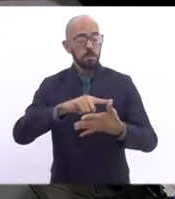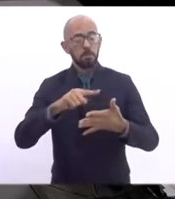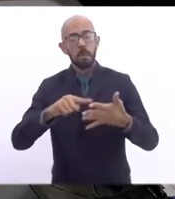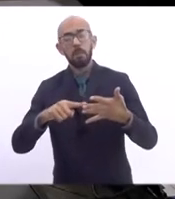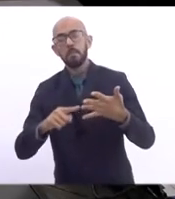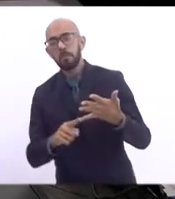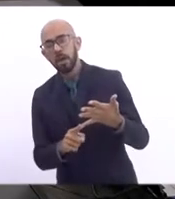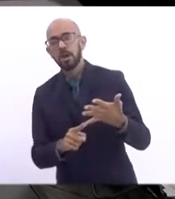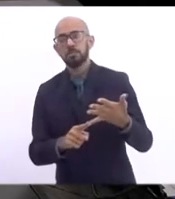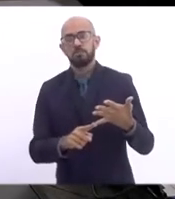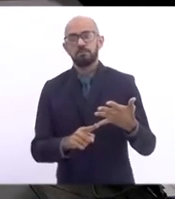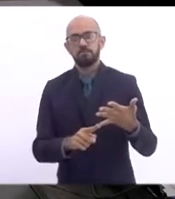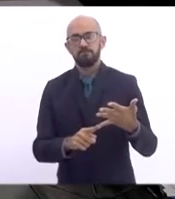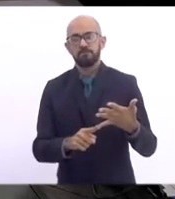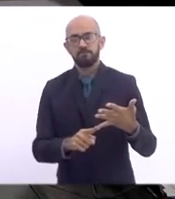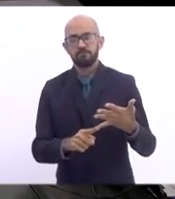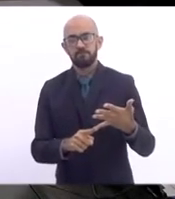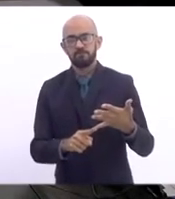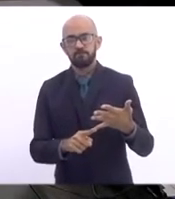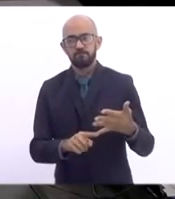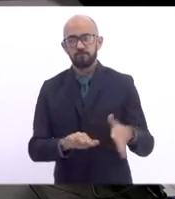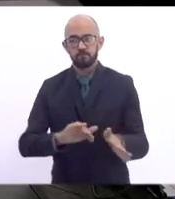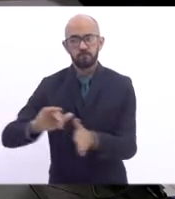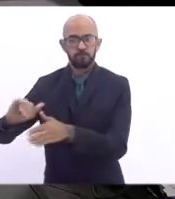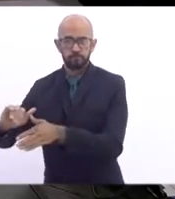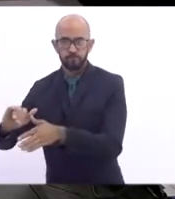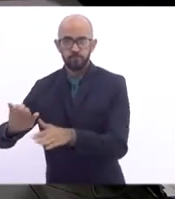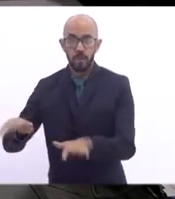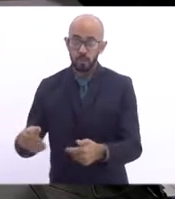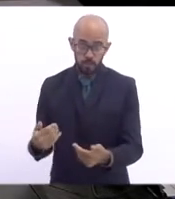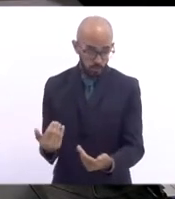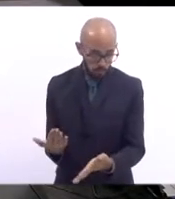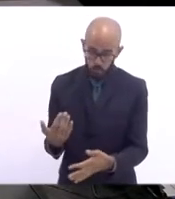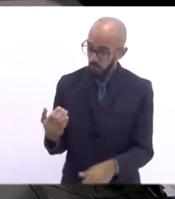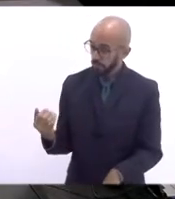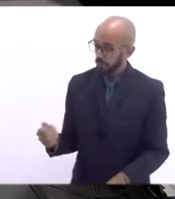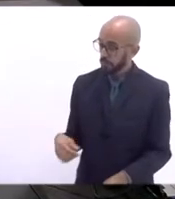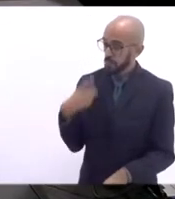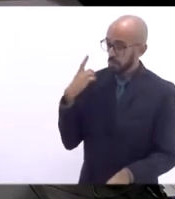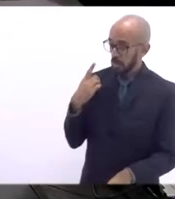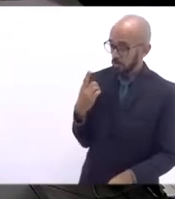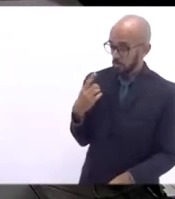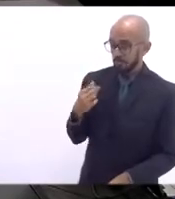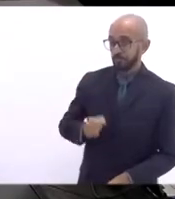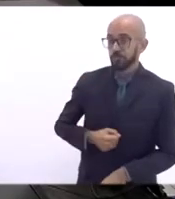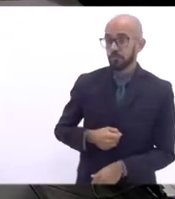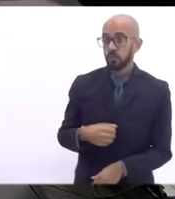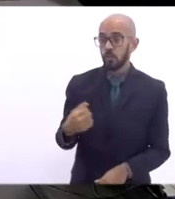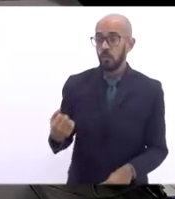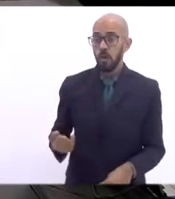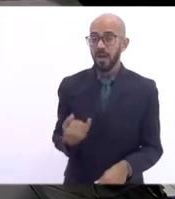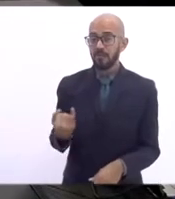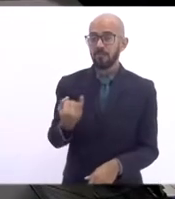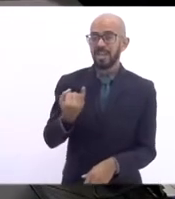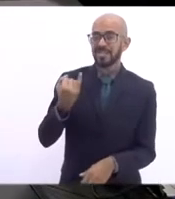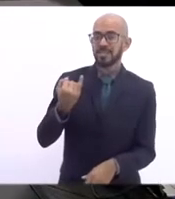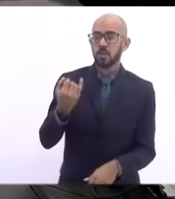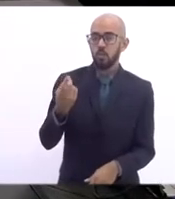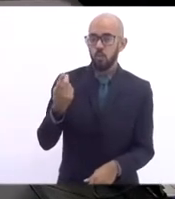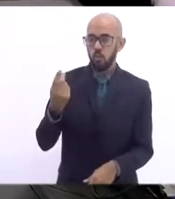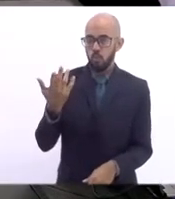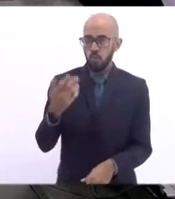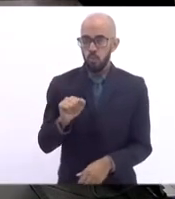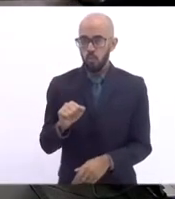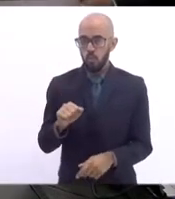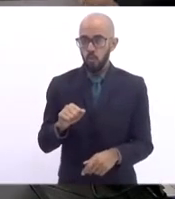com a inflação nos últimos há tempos na é isso aqui sutiã